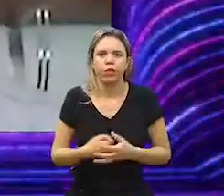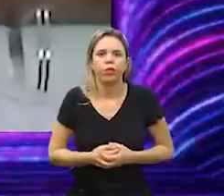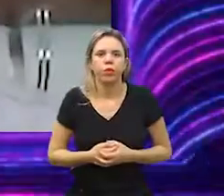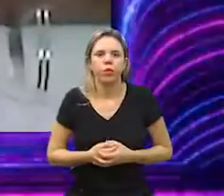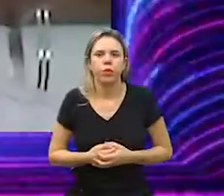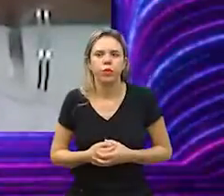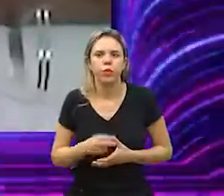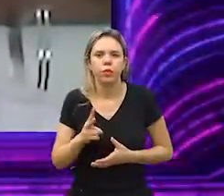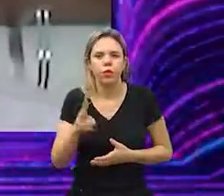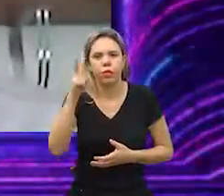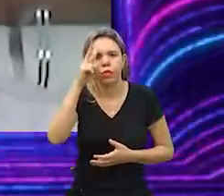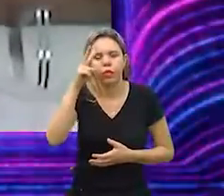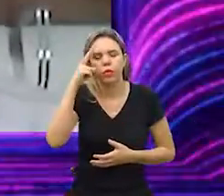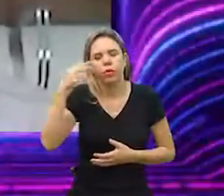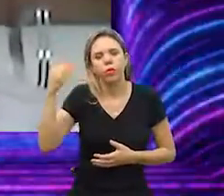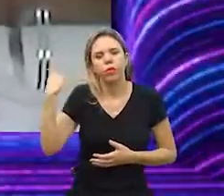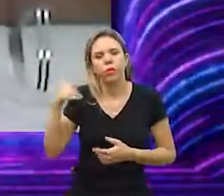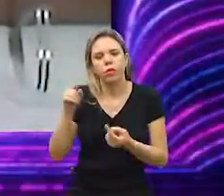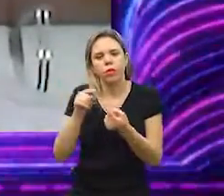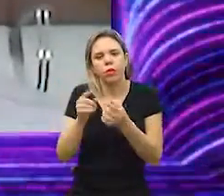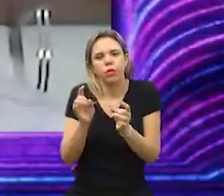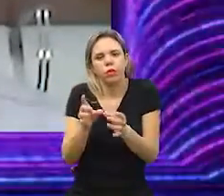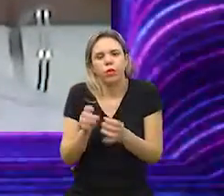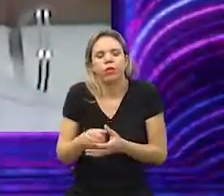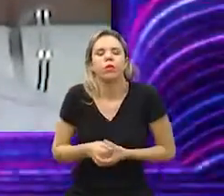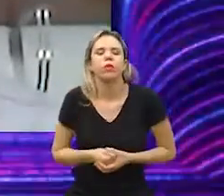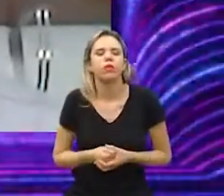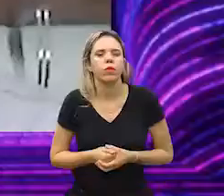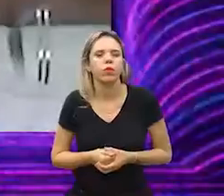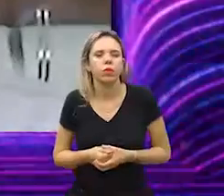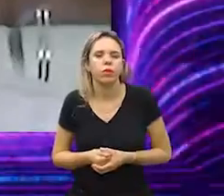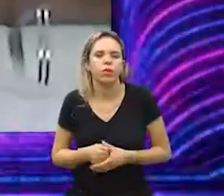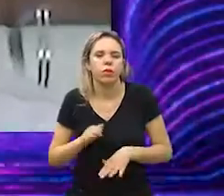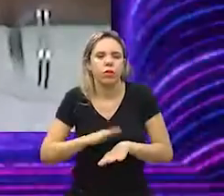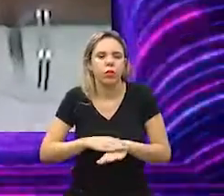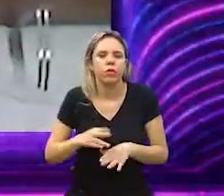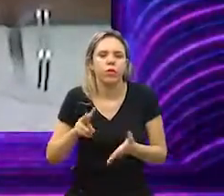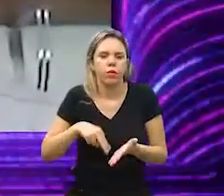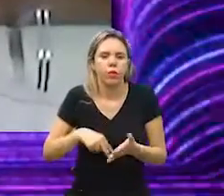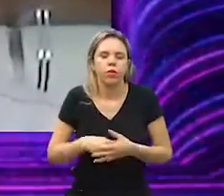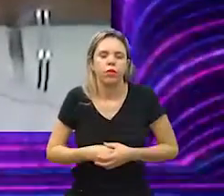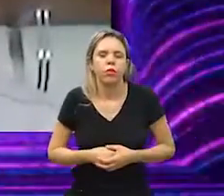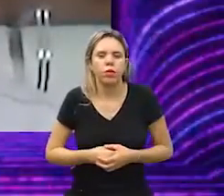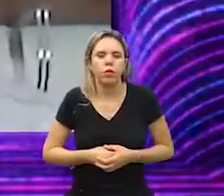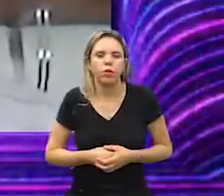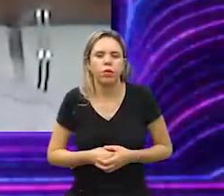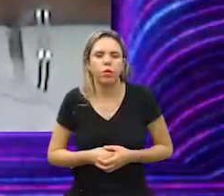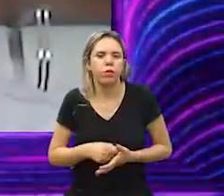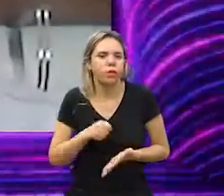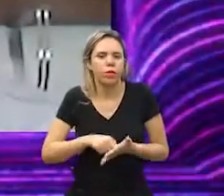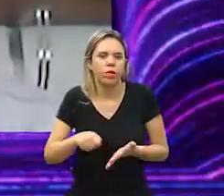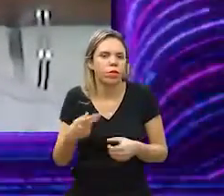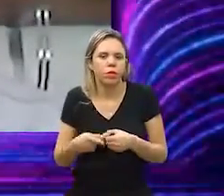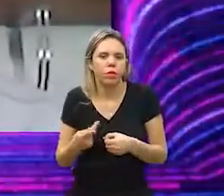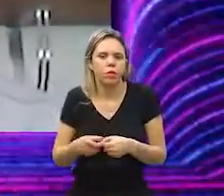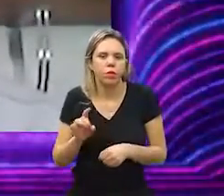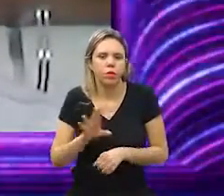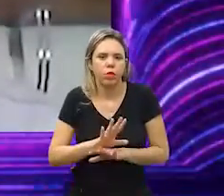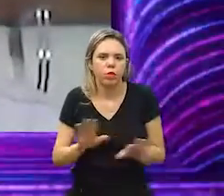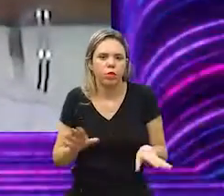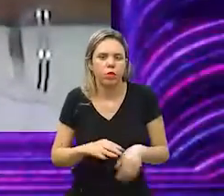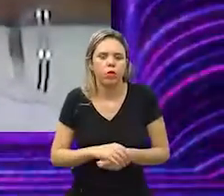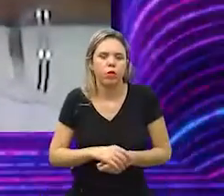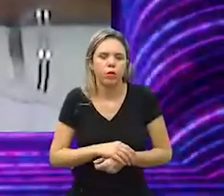né? Sempre lembrando que o objetivo do livro é vender, né? O objetivo do autor é ser lido, né? E não escrever um produto